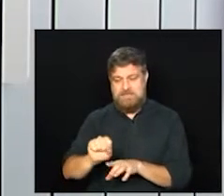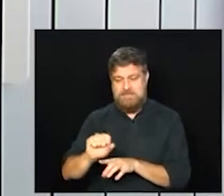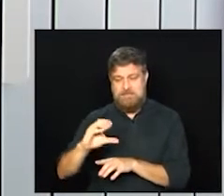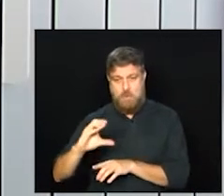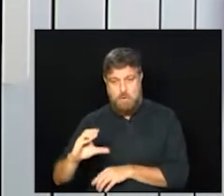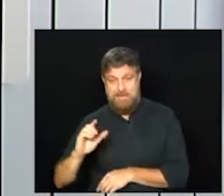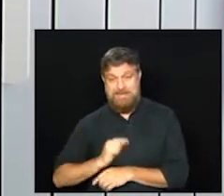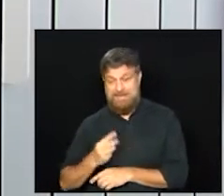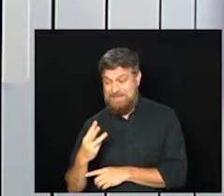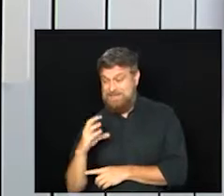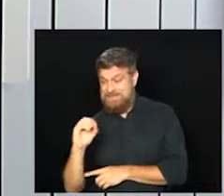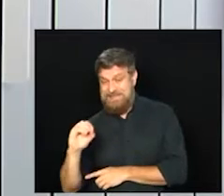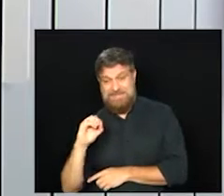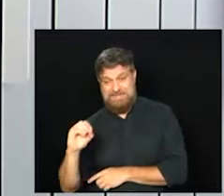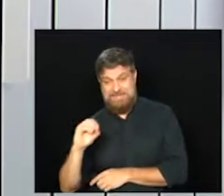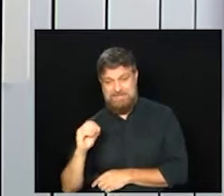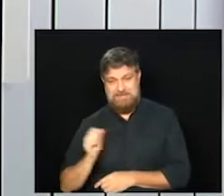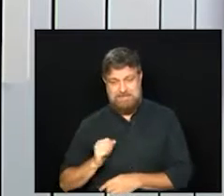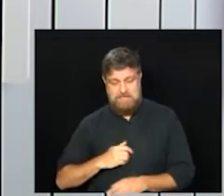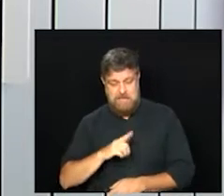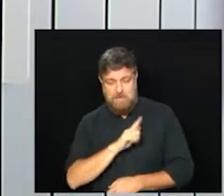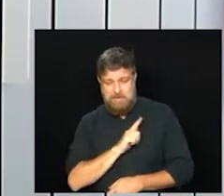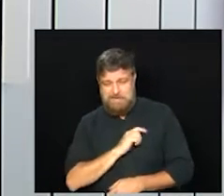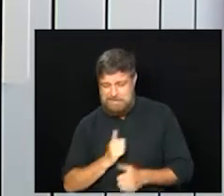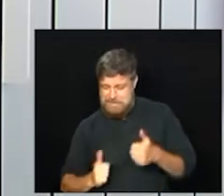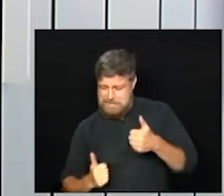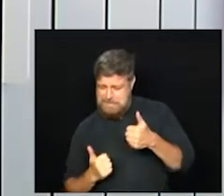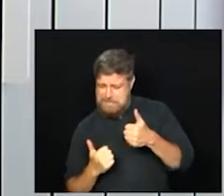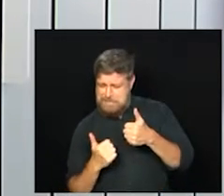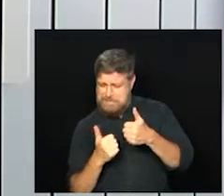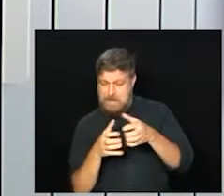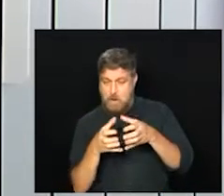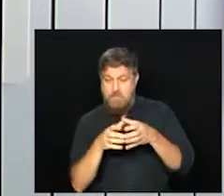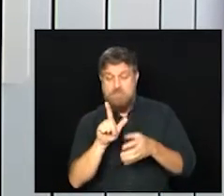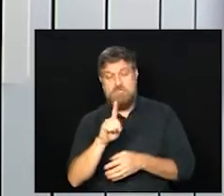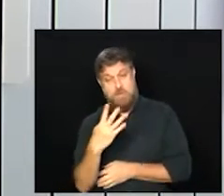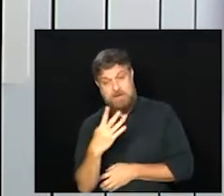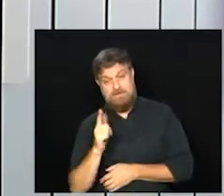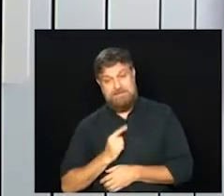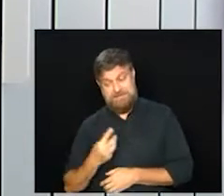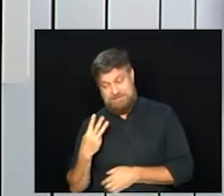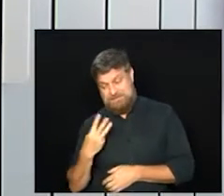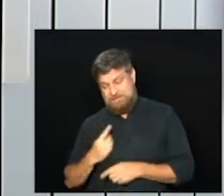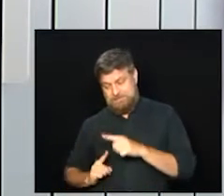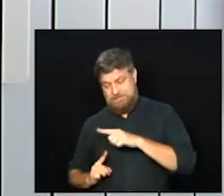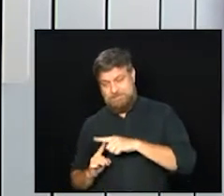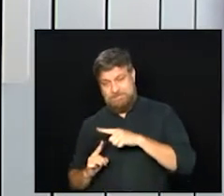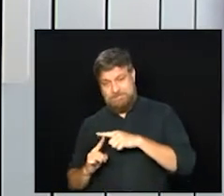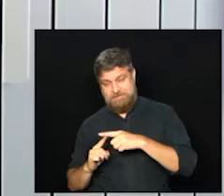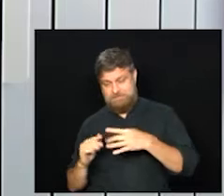colocado, tem 30. Então, o Guarani ainda está próximo do G4, se bem que tem 3 equipes